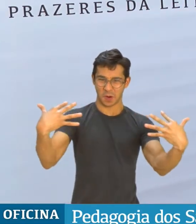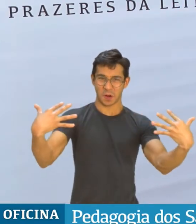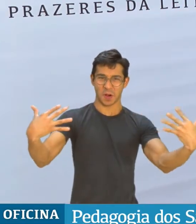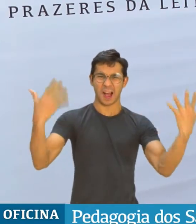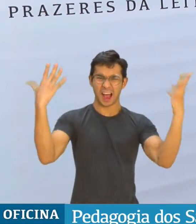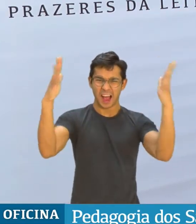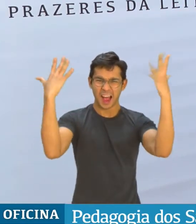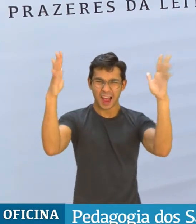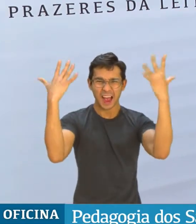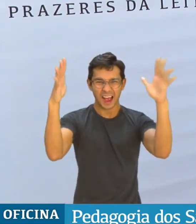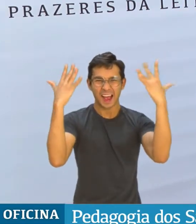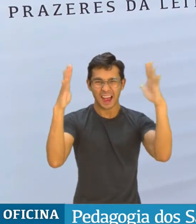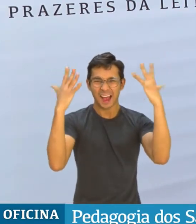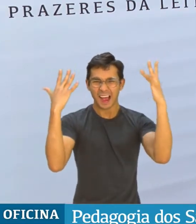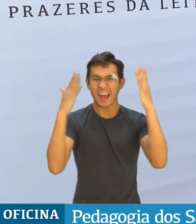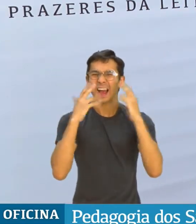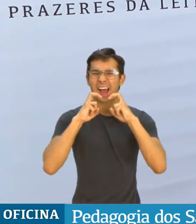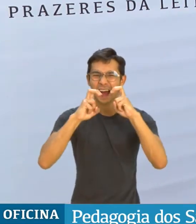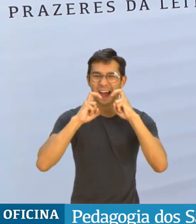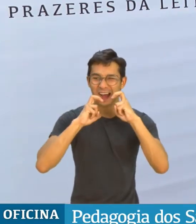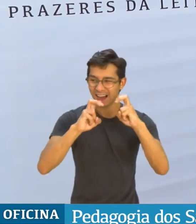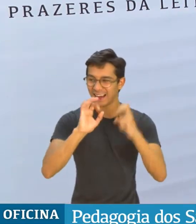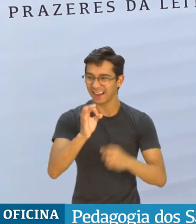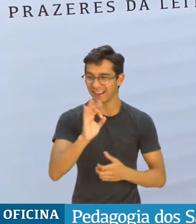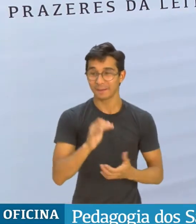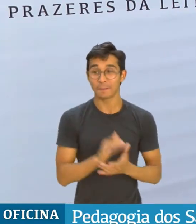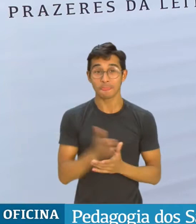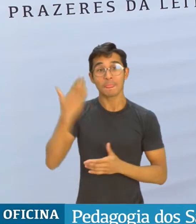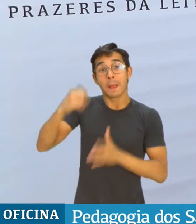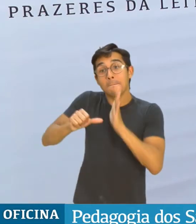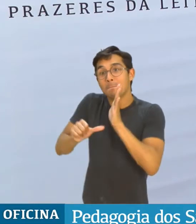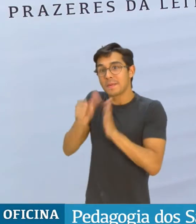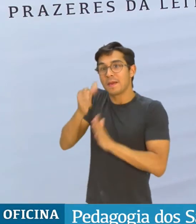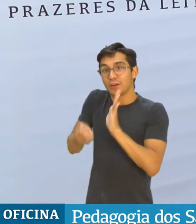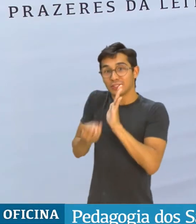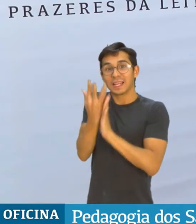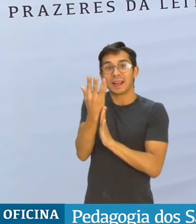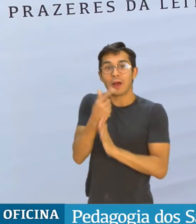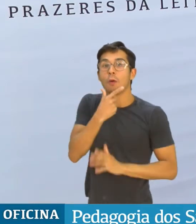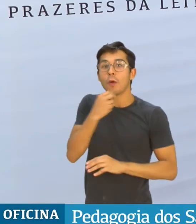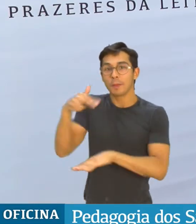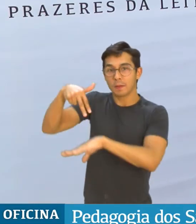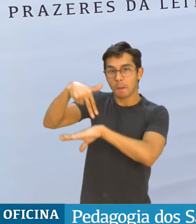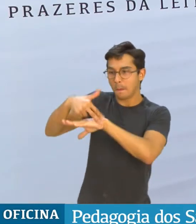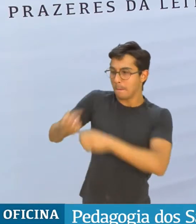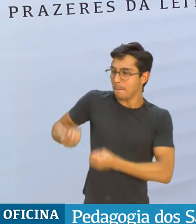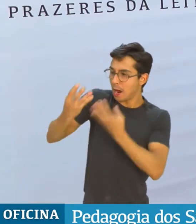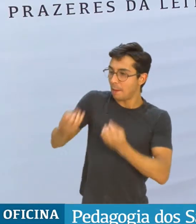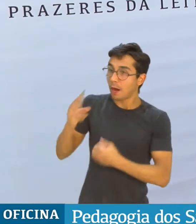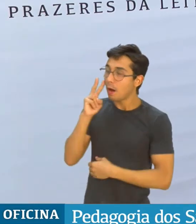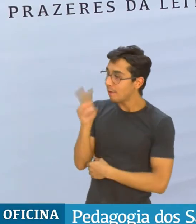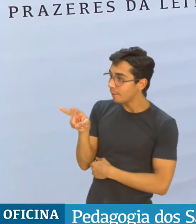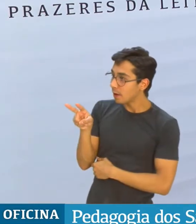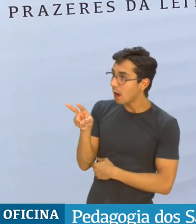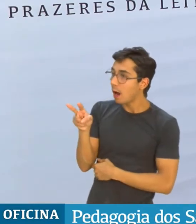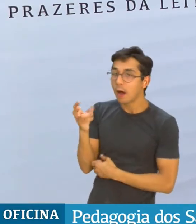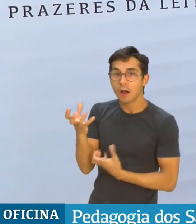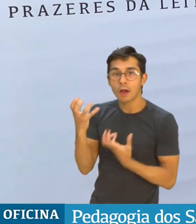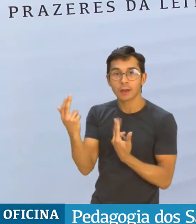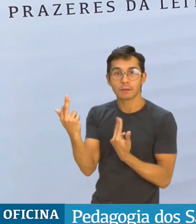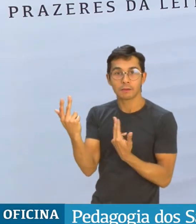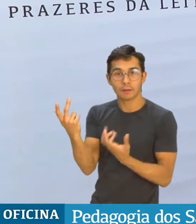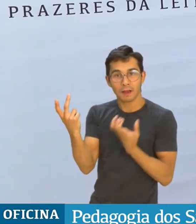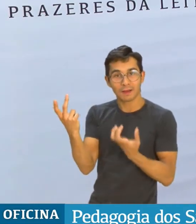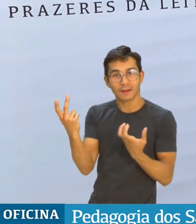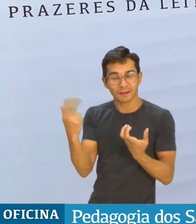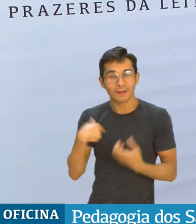aplaudindo, curtindo. E a primeira vez que eu fui no sarau e eu vi o Gaspar recitando, eu falei, eu quero fazer isso. Porque, como eu falei, eu